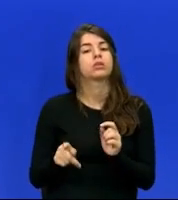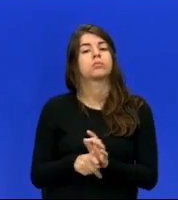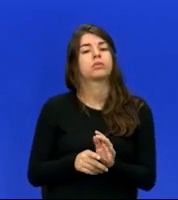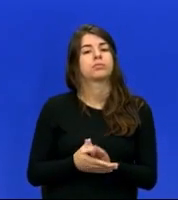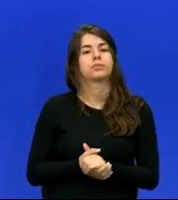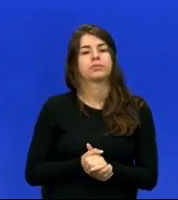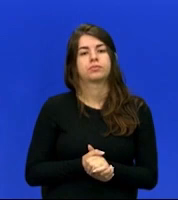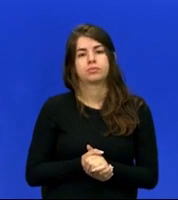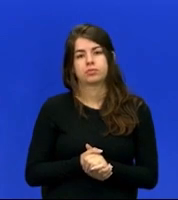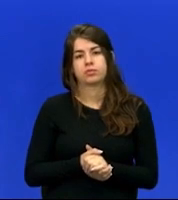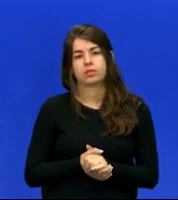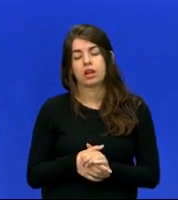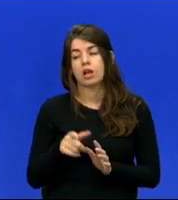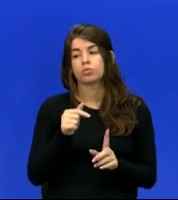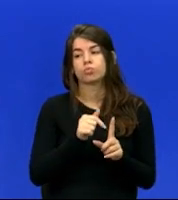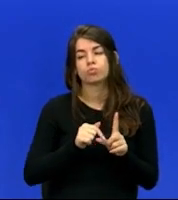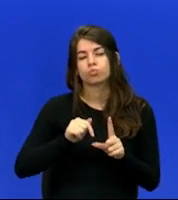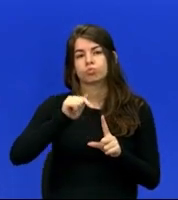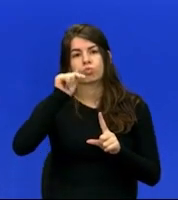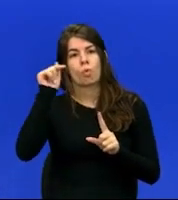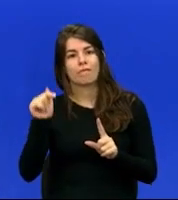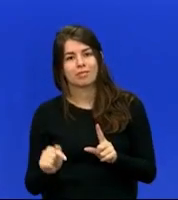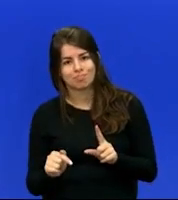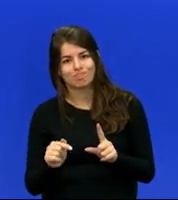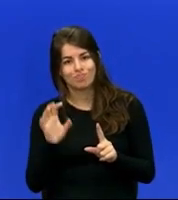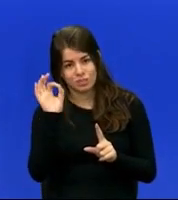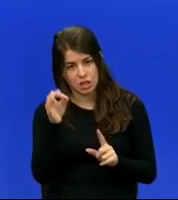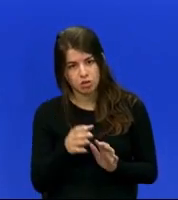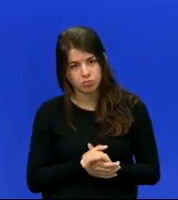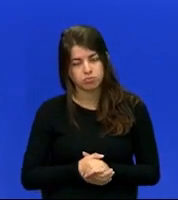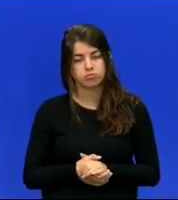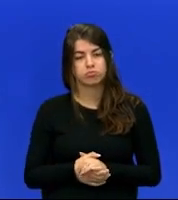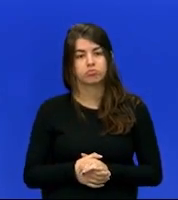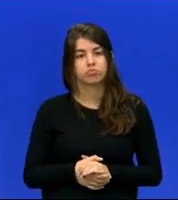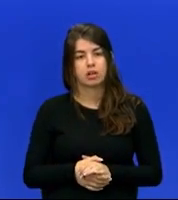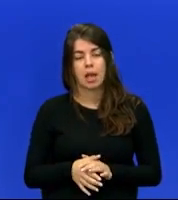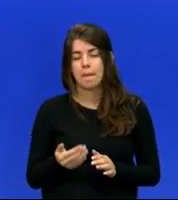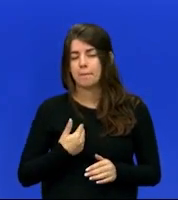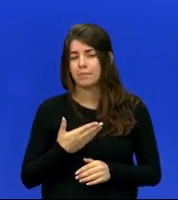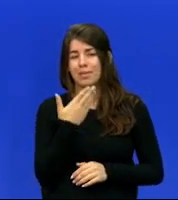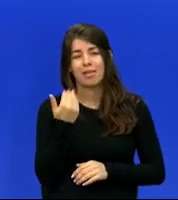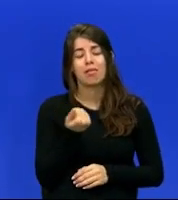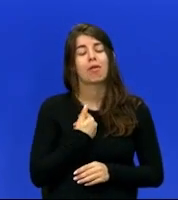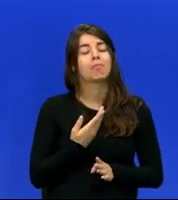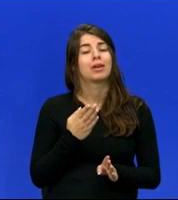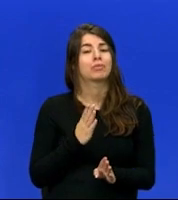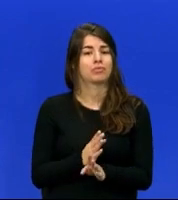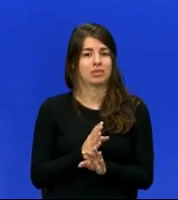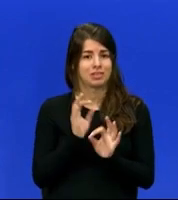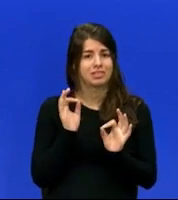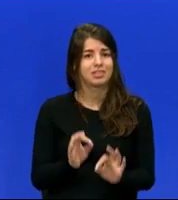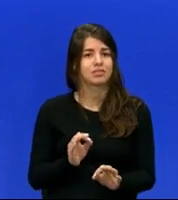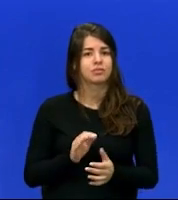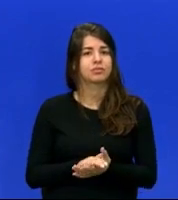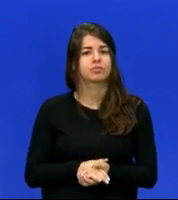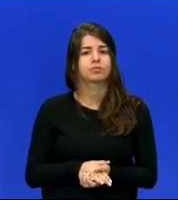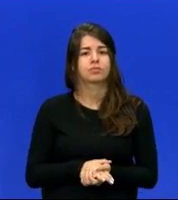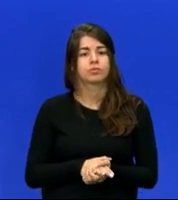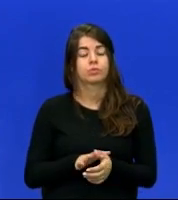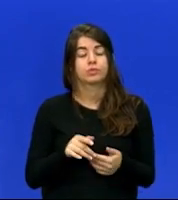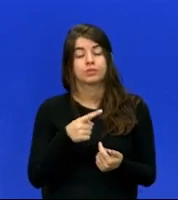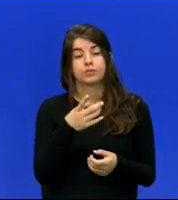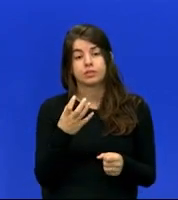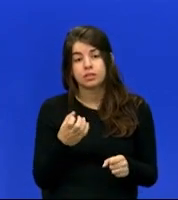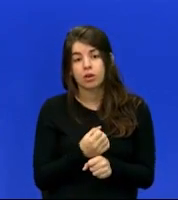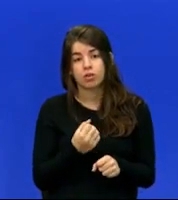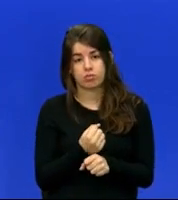ela na sua curva, ok? Isso faz uma grande diferença na hora que você